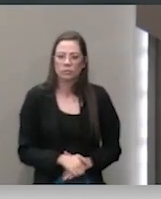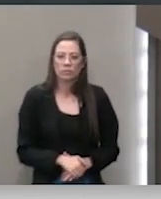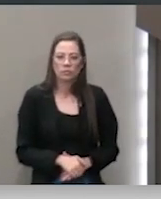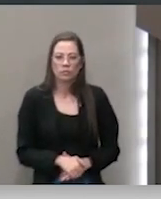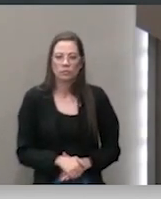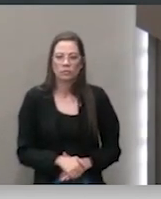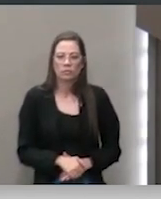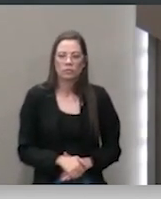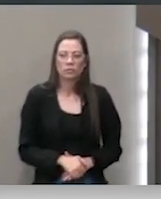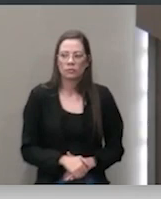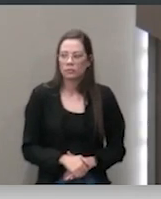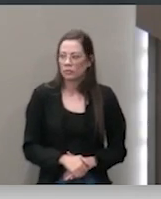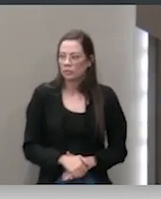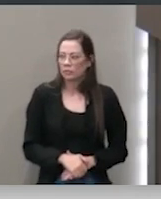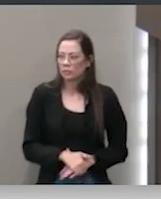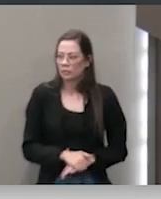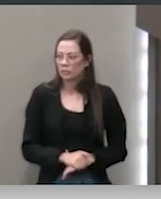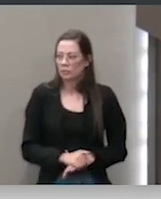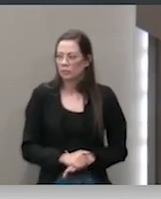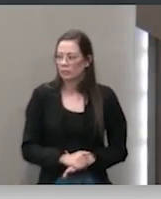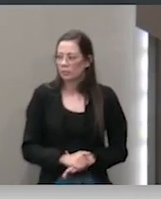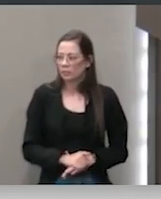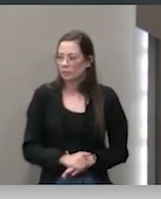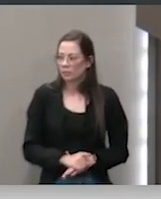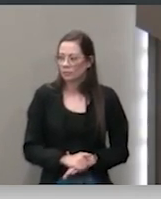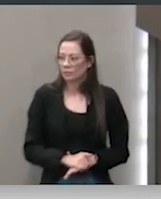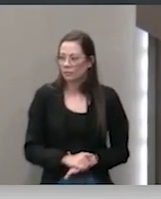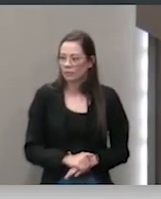casa. Não, meu vereador.